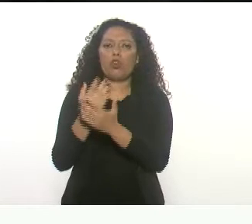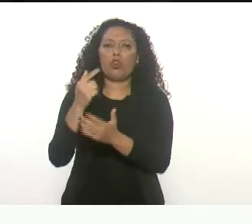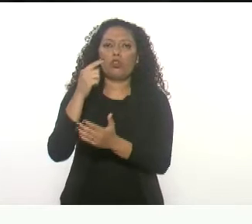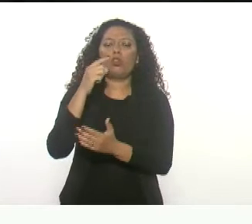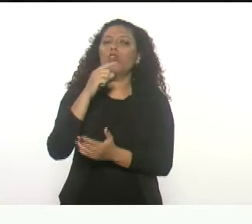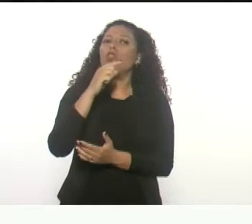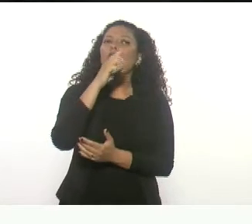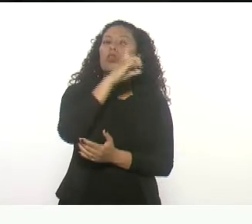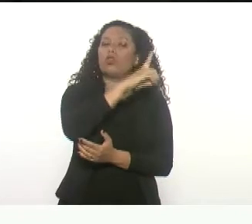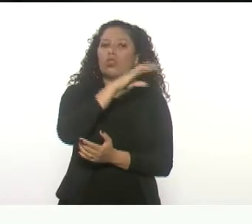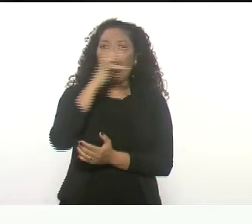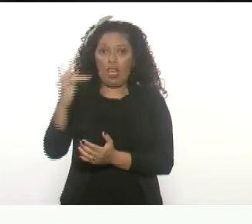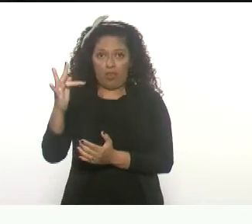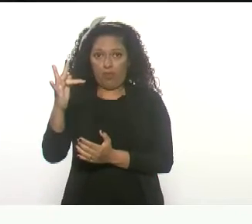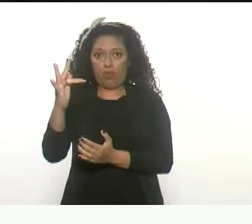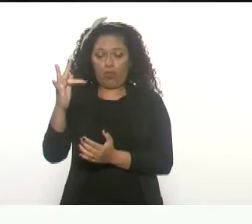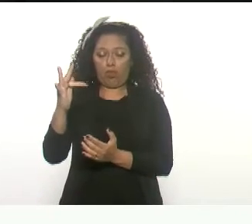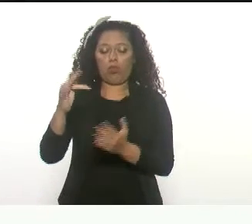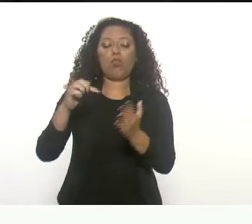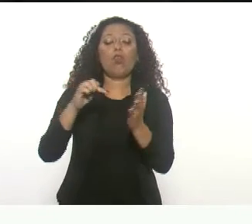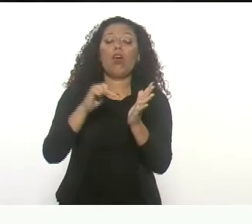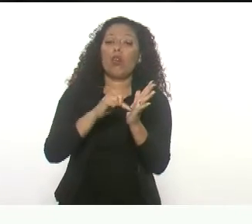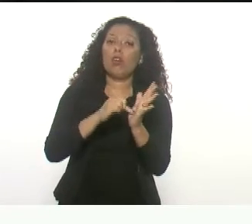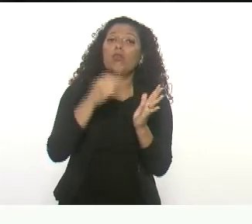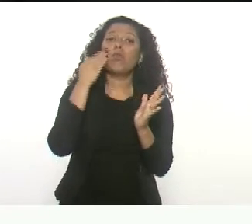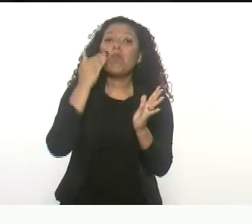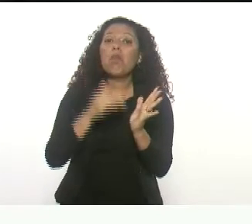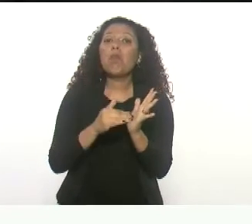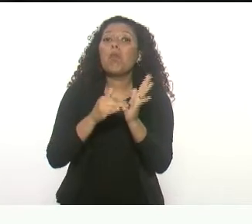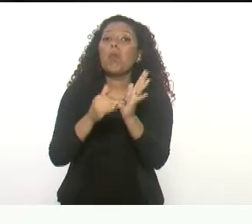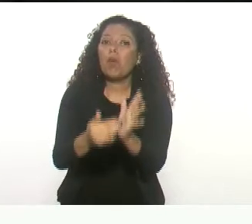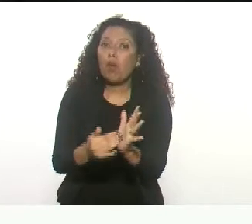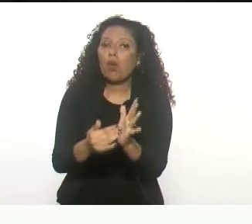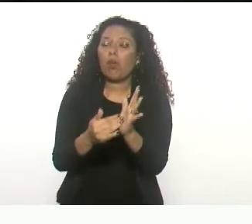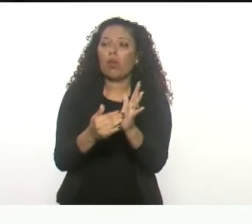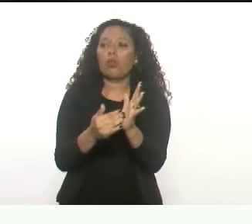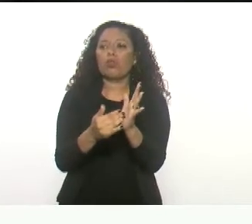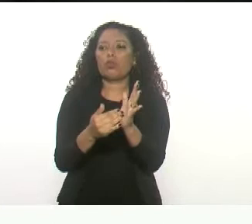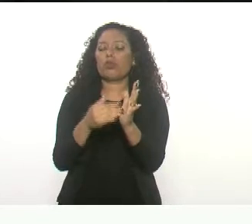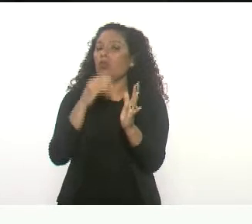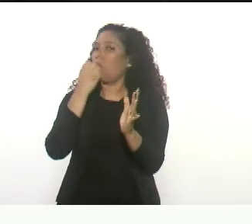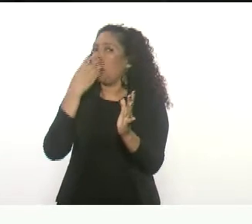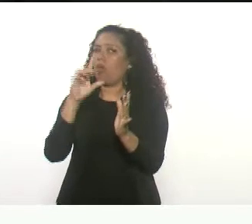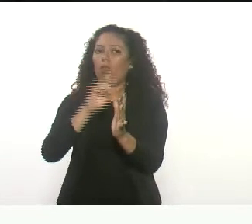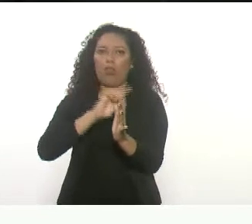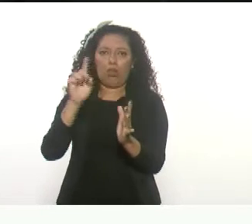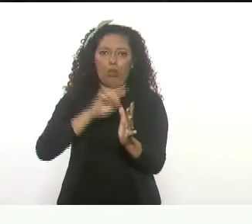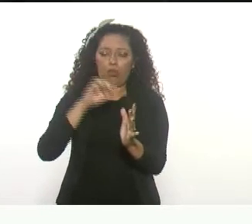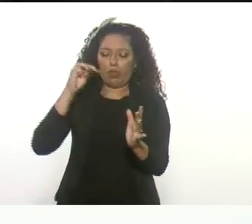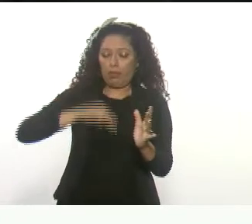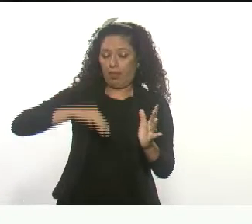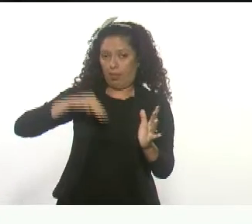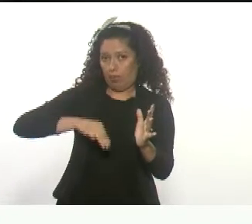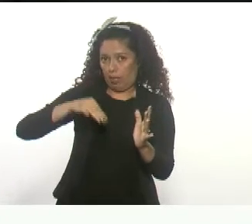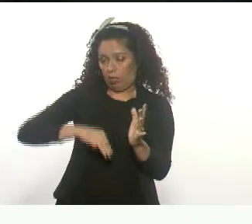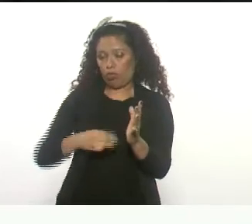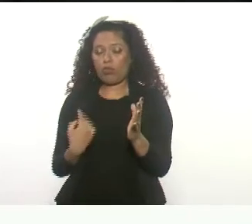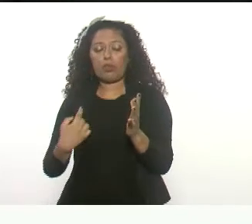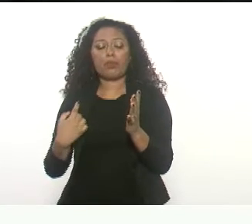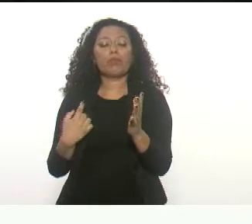esse eles mostram, o estudo que tem aqui, referência dele, mostra um impacto negativo no ensino de matemática, na